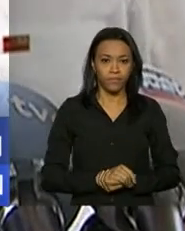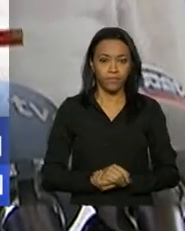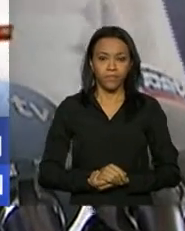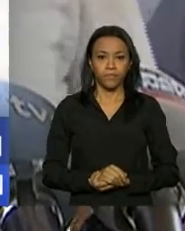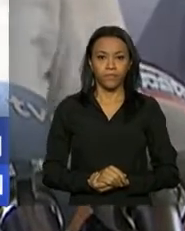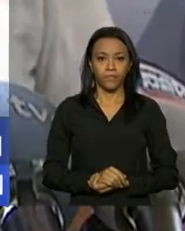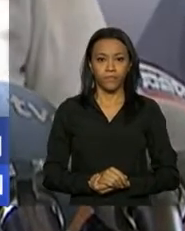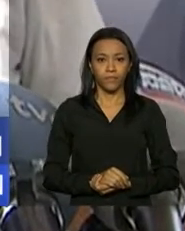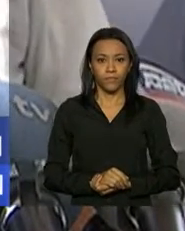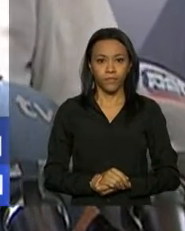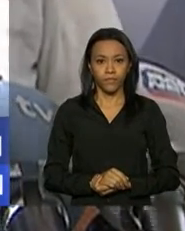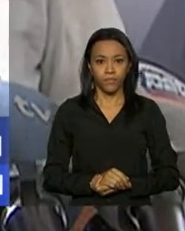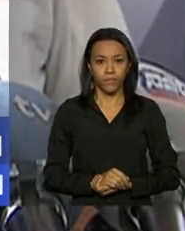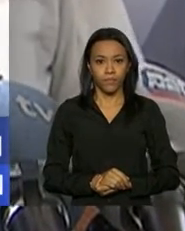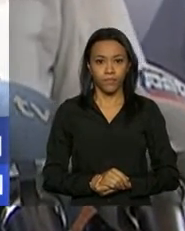Quem?